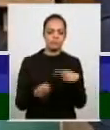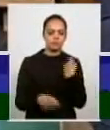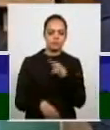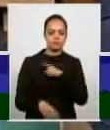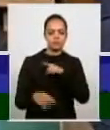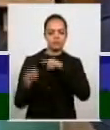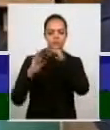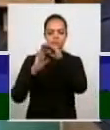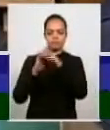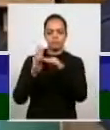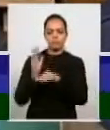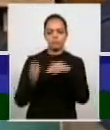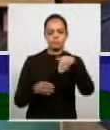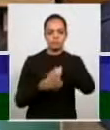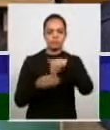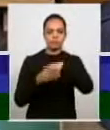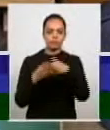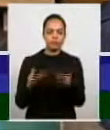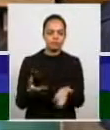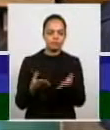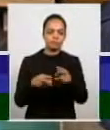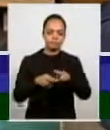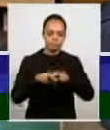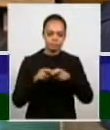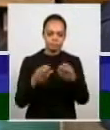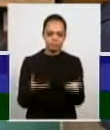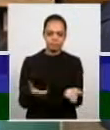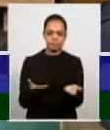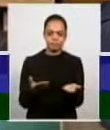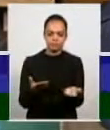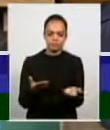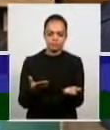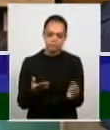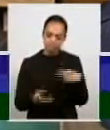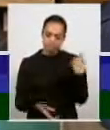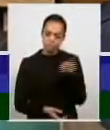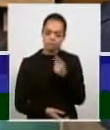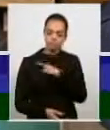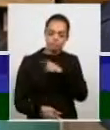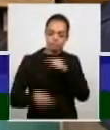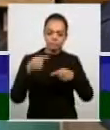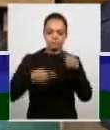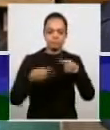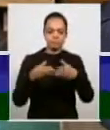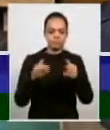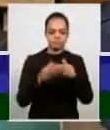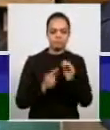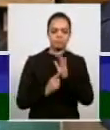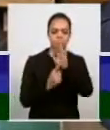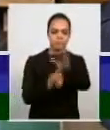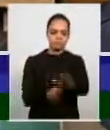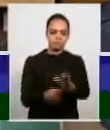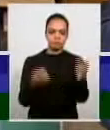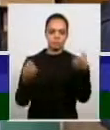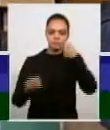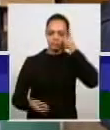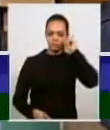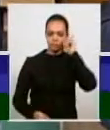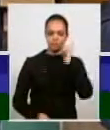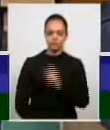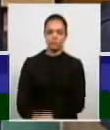na ordem do dia e, portanto, estamos discutindo os requerimentos apresentados no dia de